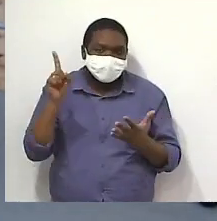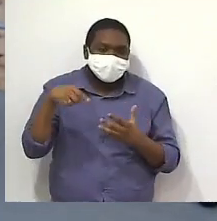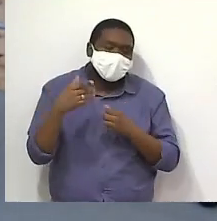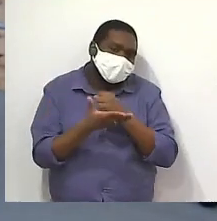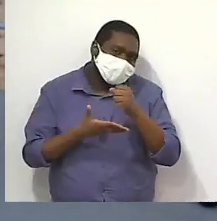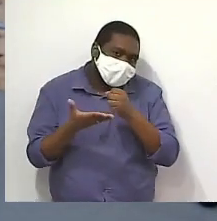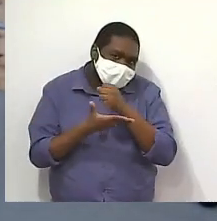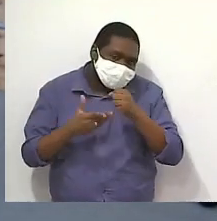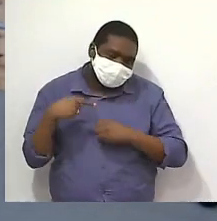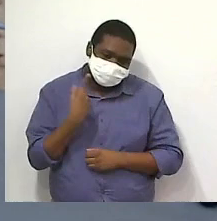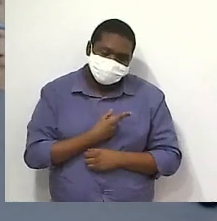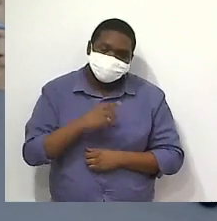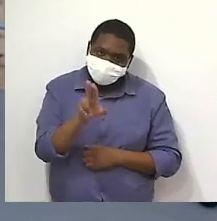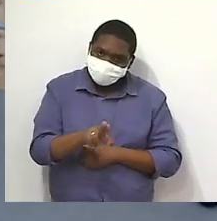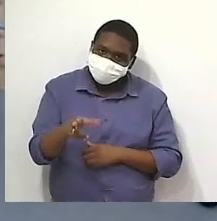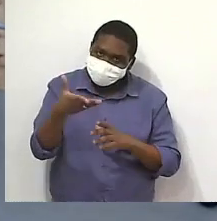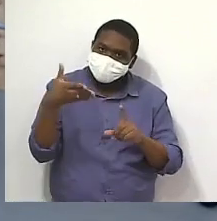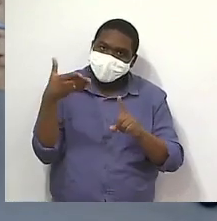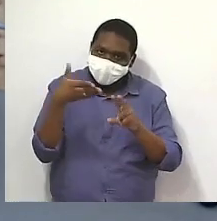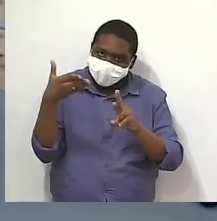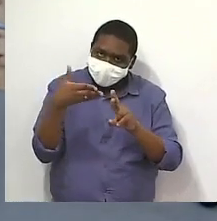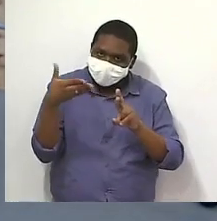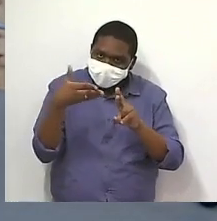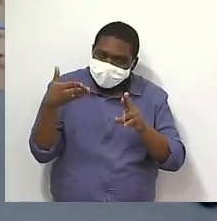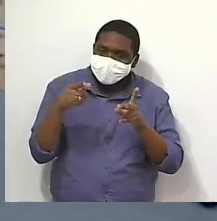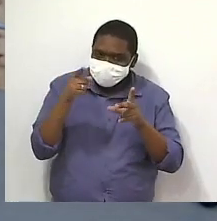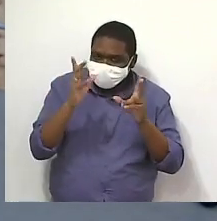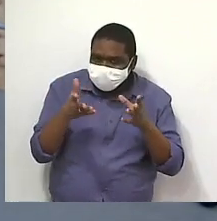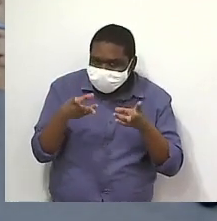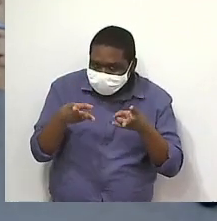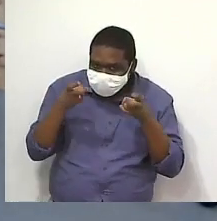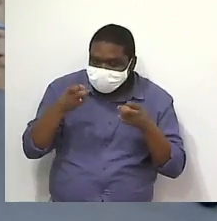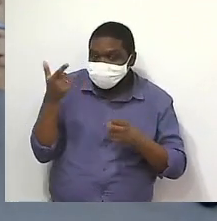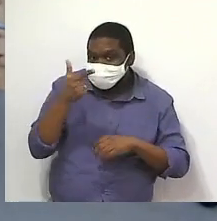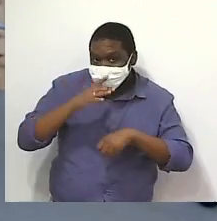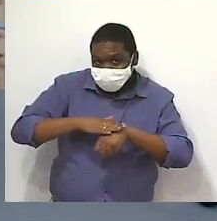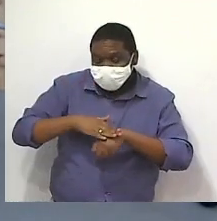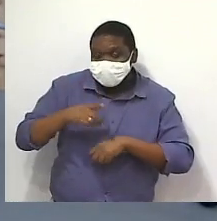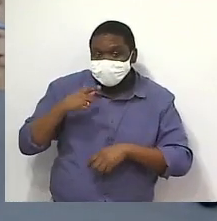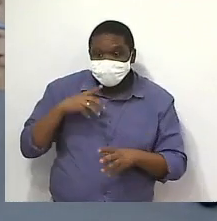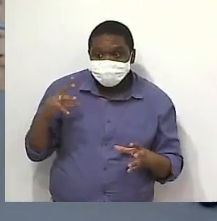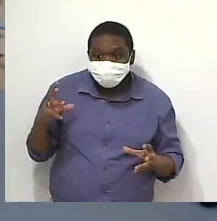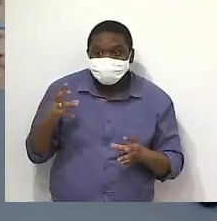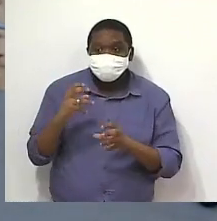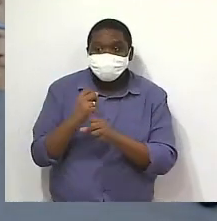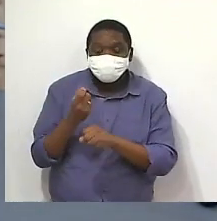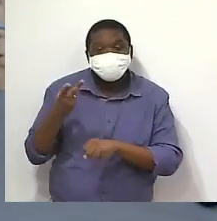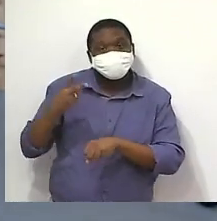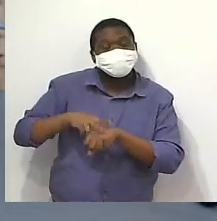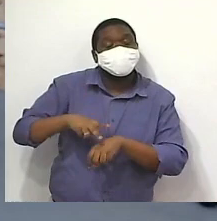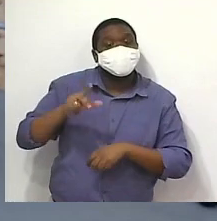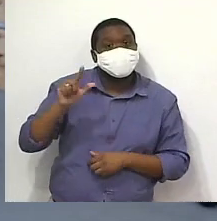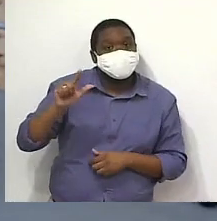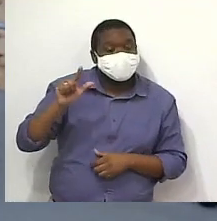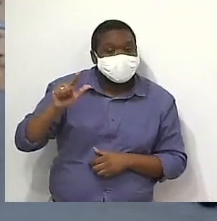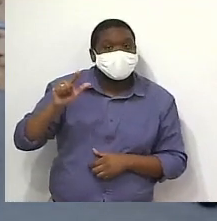base, foi o que a gente usou como referência, percebeu? O segundo momento, a soma dos dois lados, né, dos